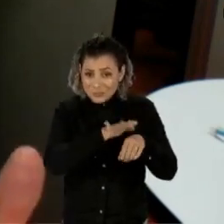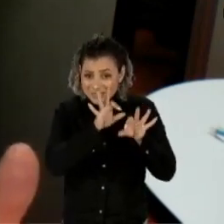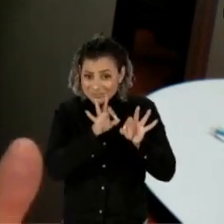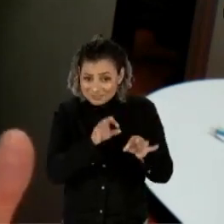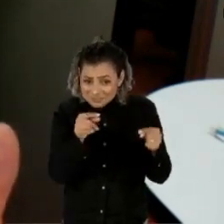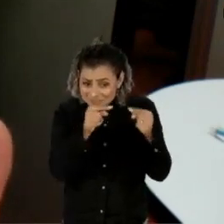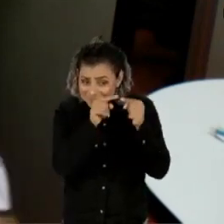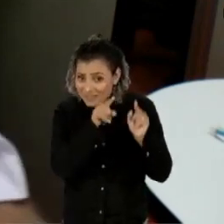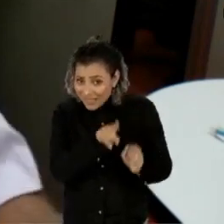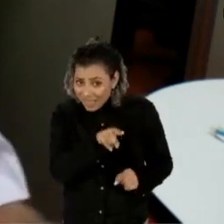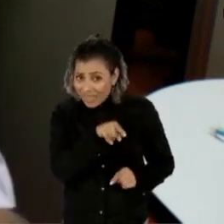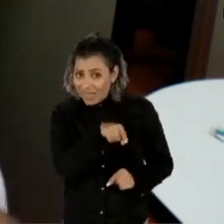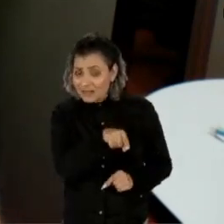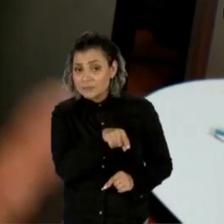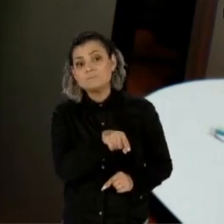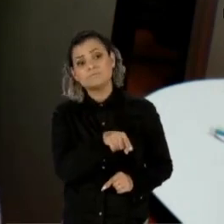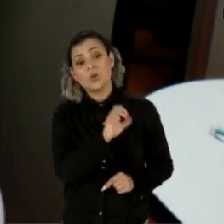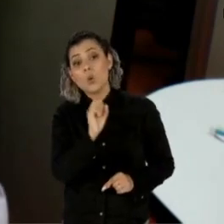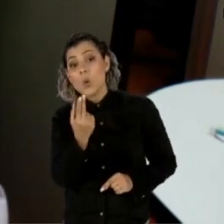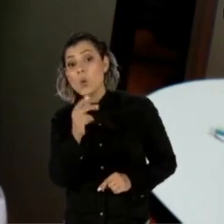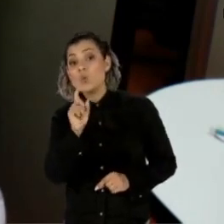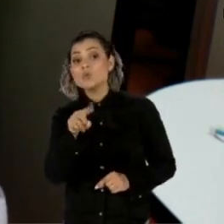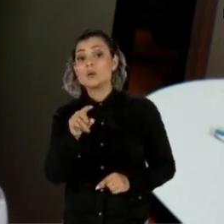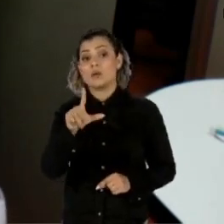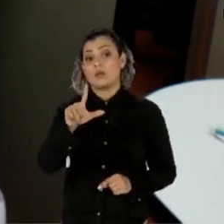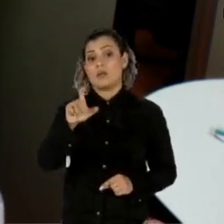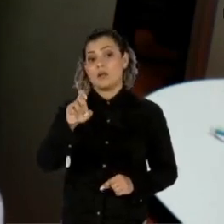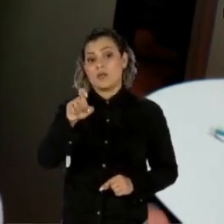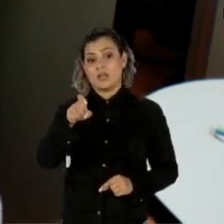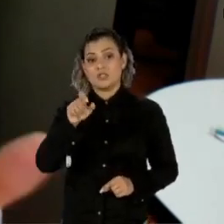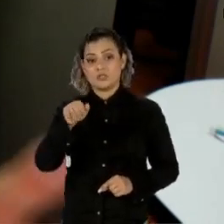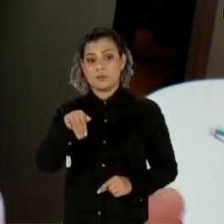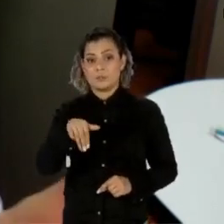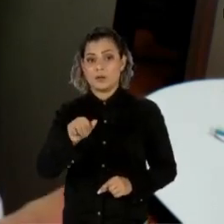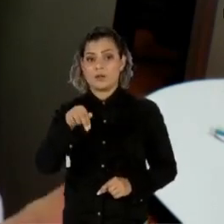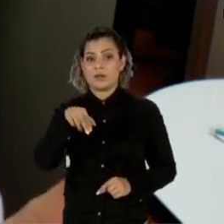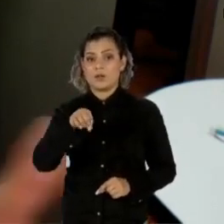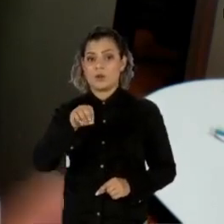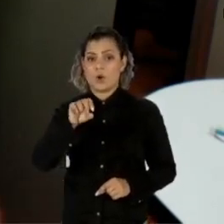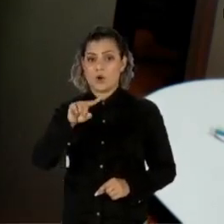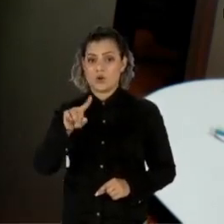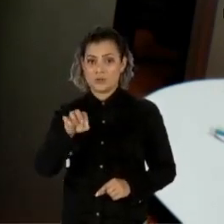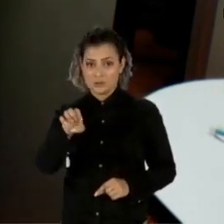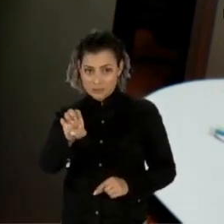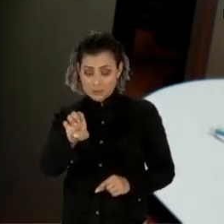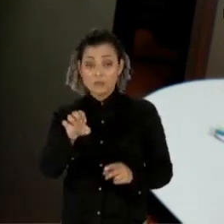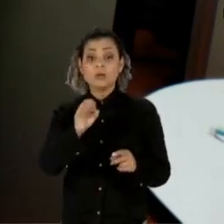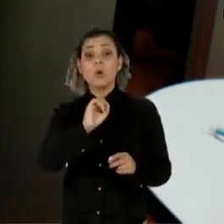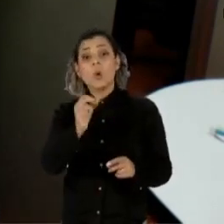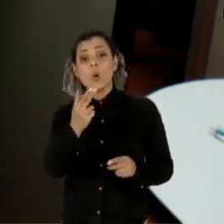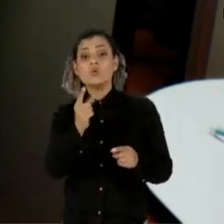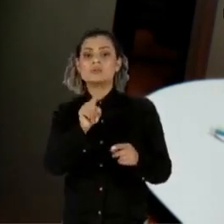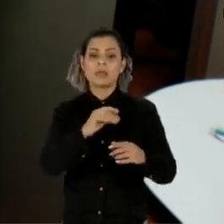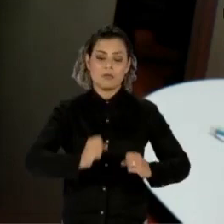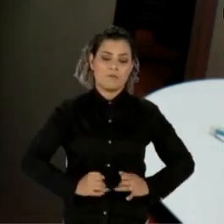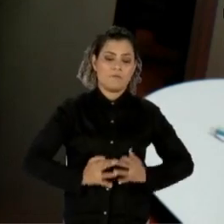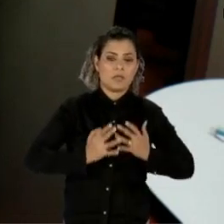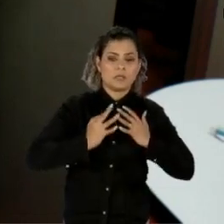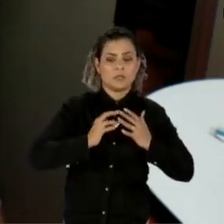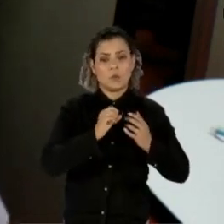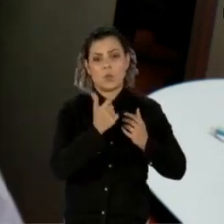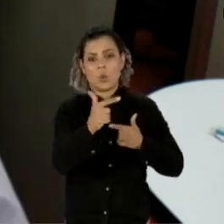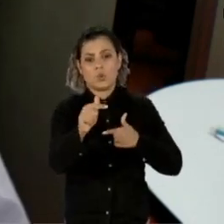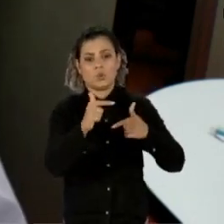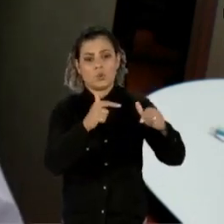é 21 ou se elas shimane a mesma deve ser ao característica se algum deles tenha dupla infecção ou se algum deles